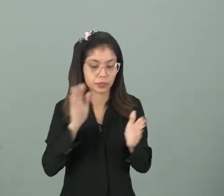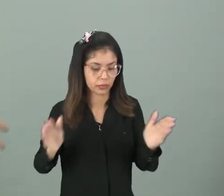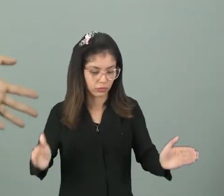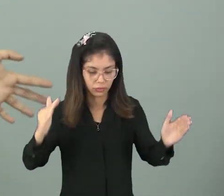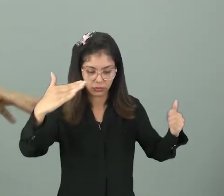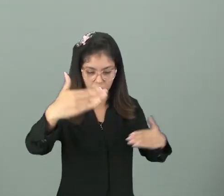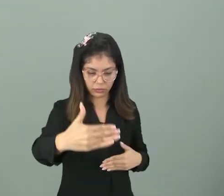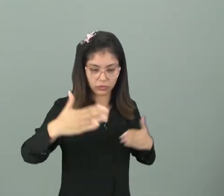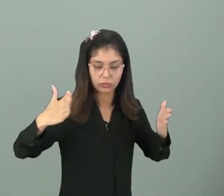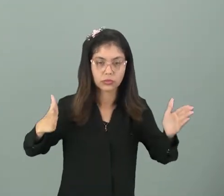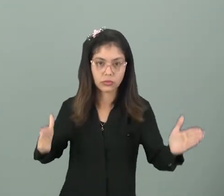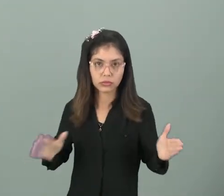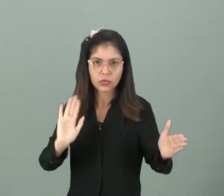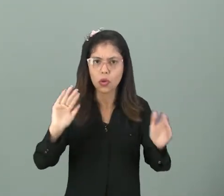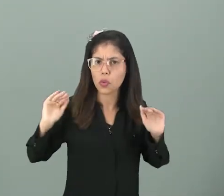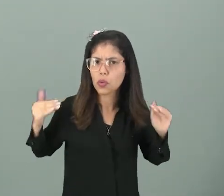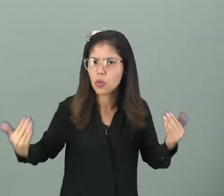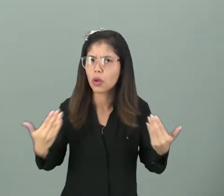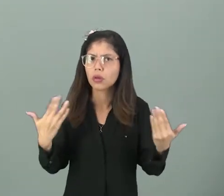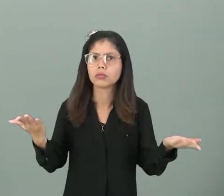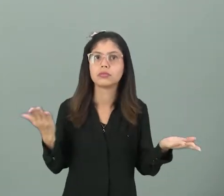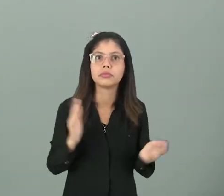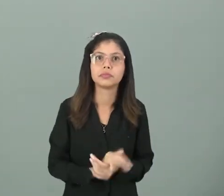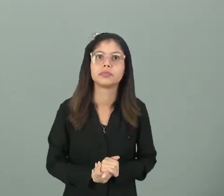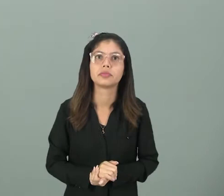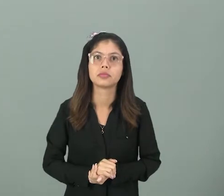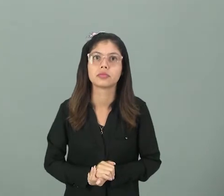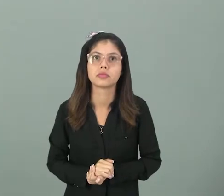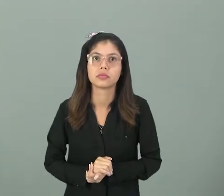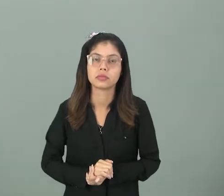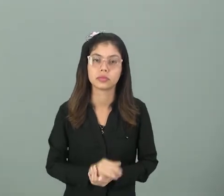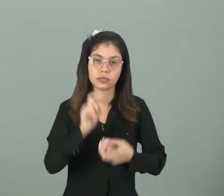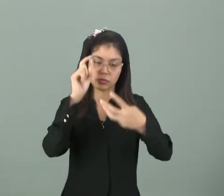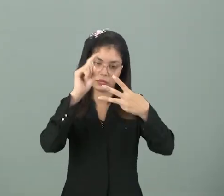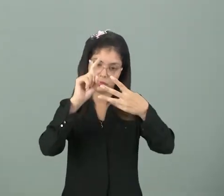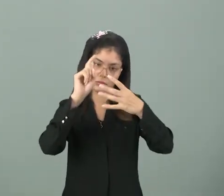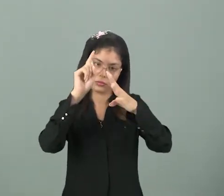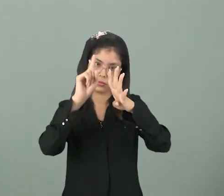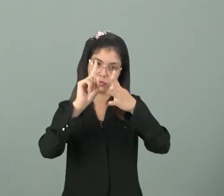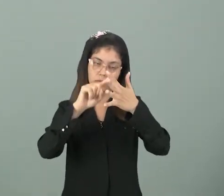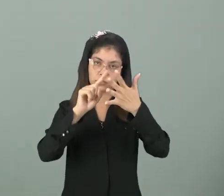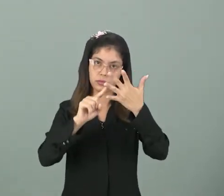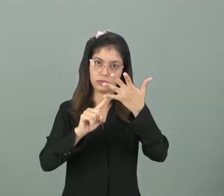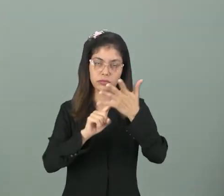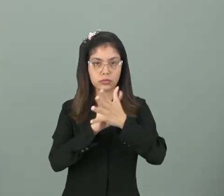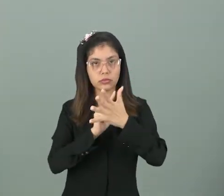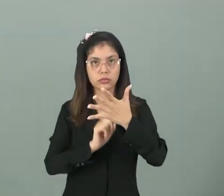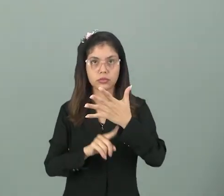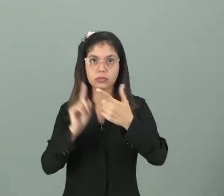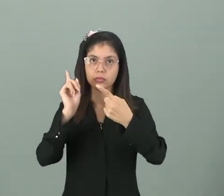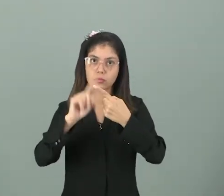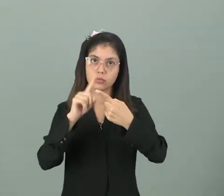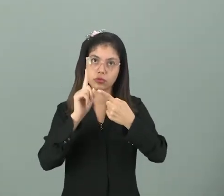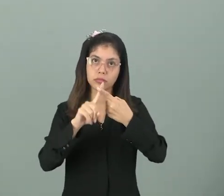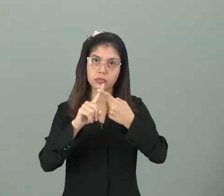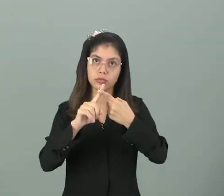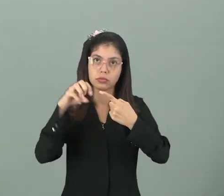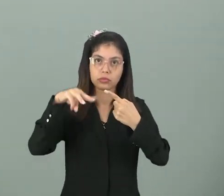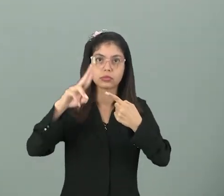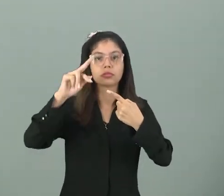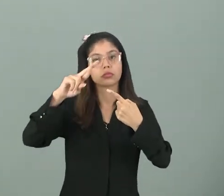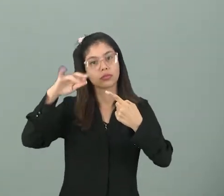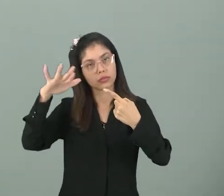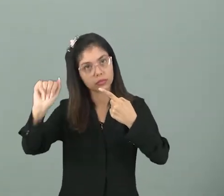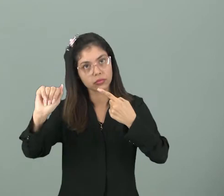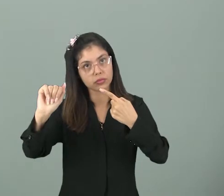caixinha maior? Quais são esses reinos afinal? Nós temos aí 5 reinos. Esses reinos são reino